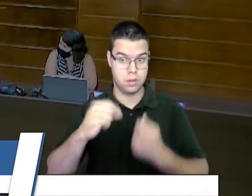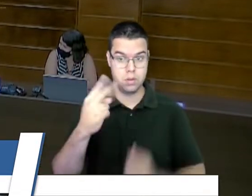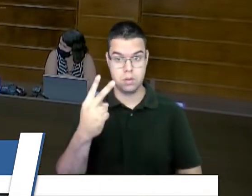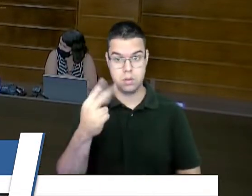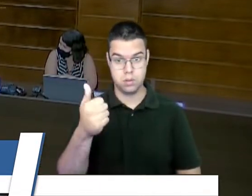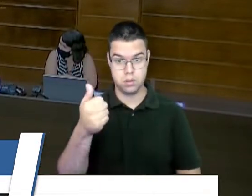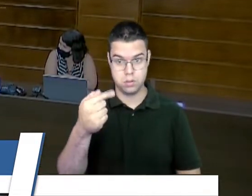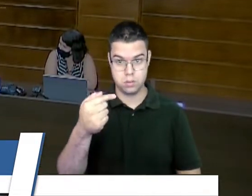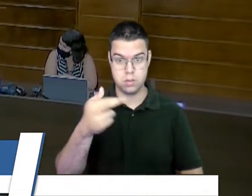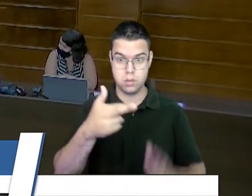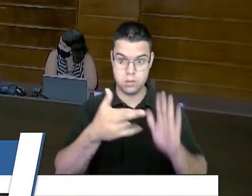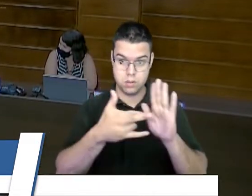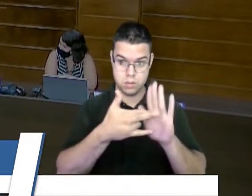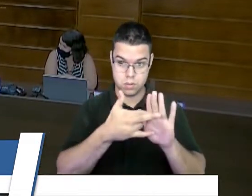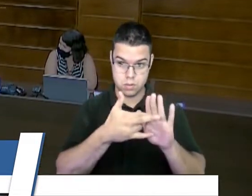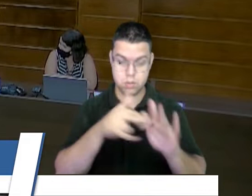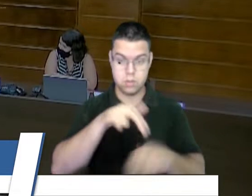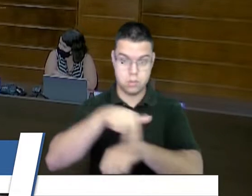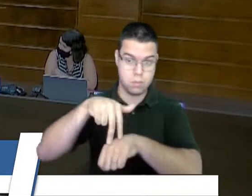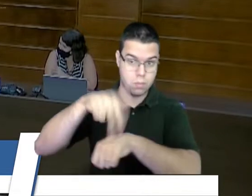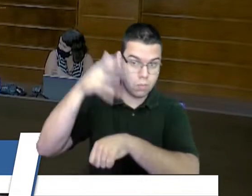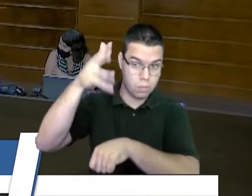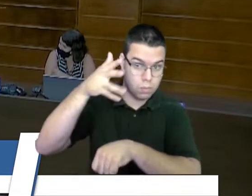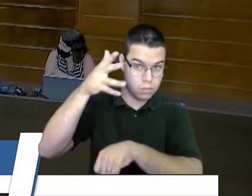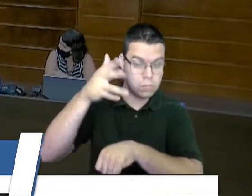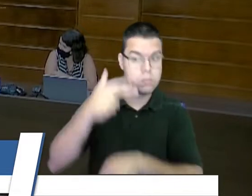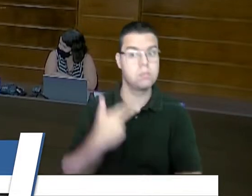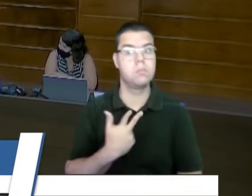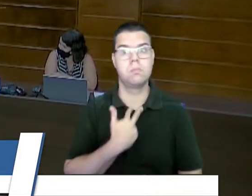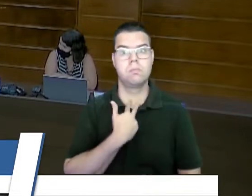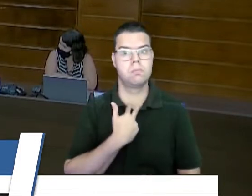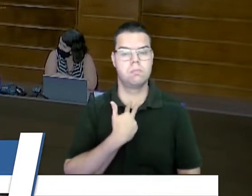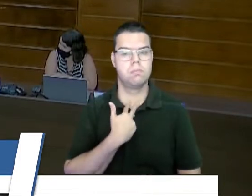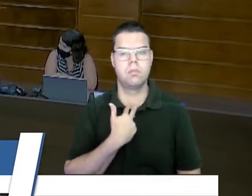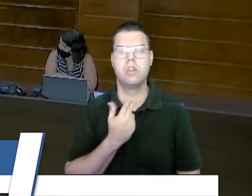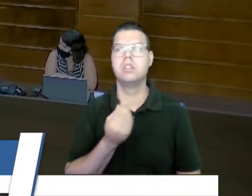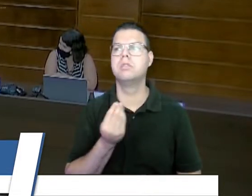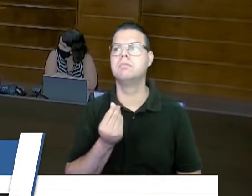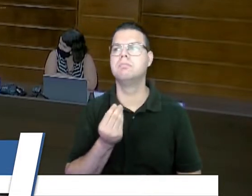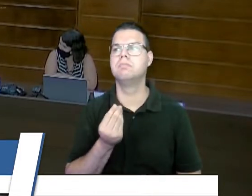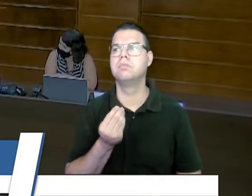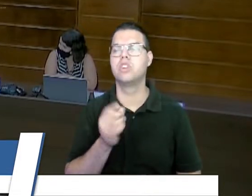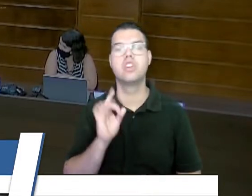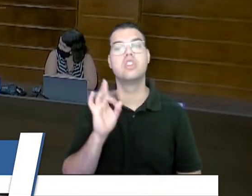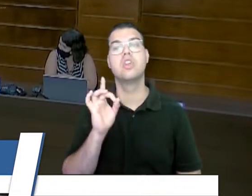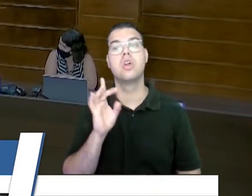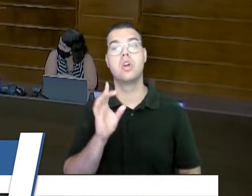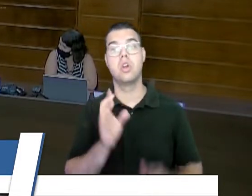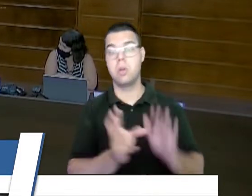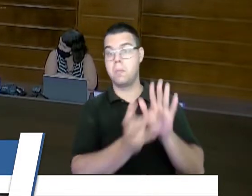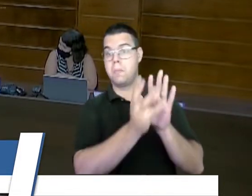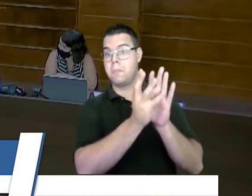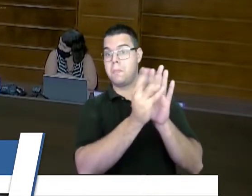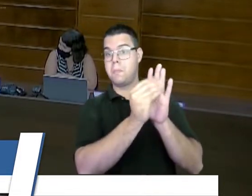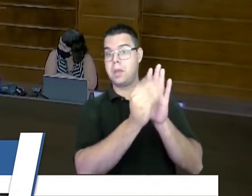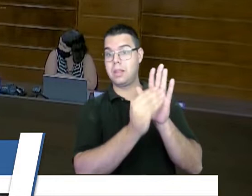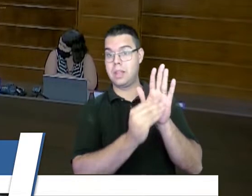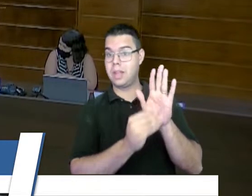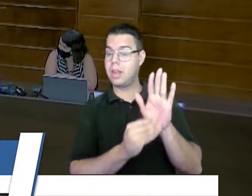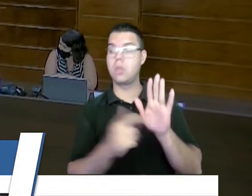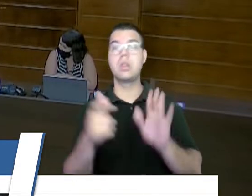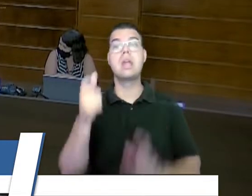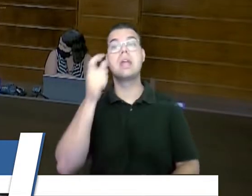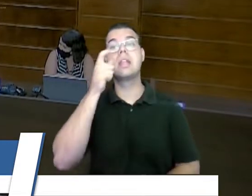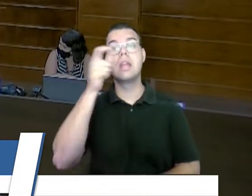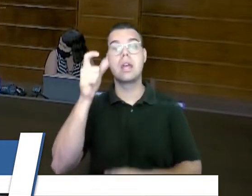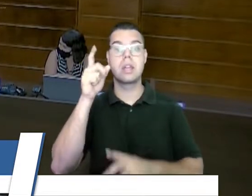Regimento Interno da Tribuna Livre, não pode ser usada para matérias que não tiverem interesse público